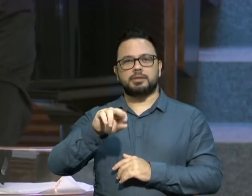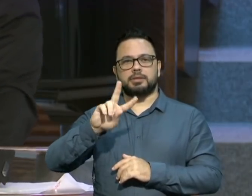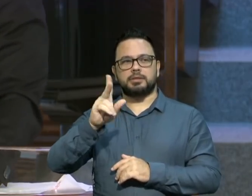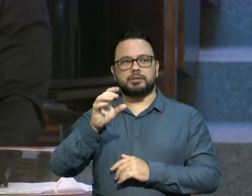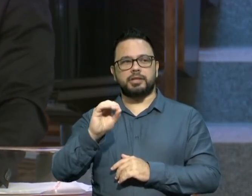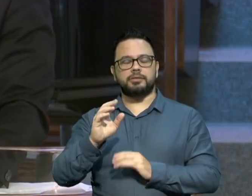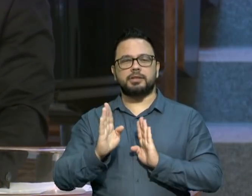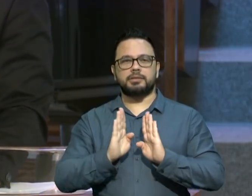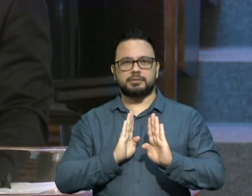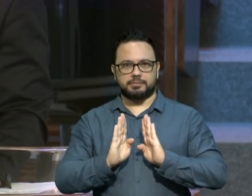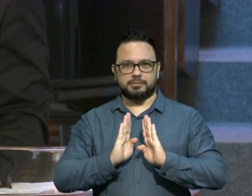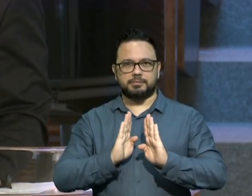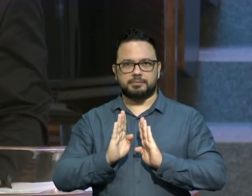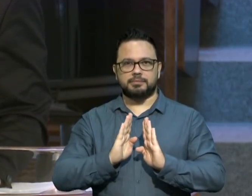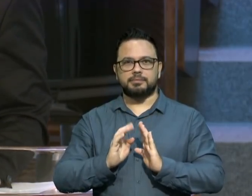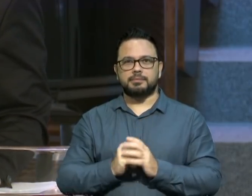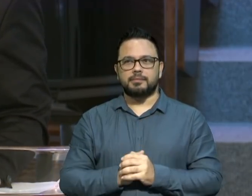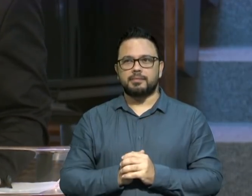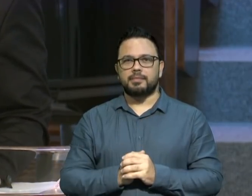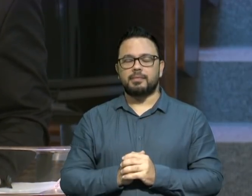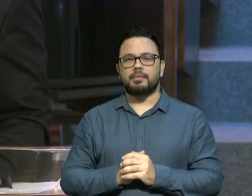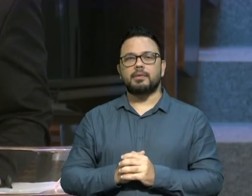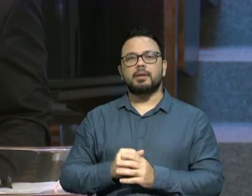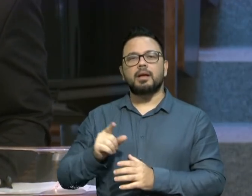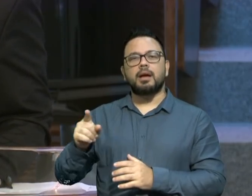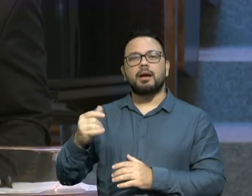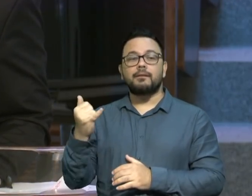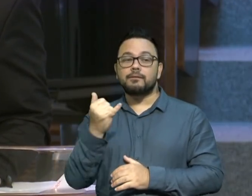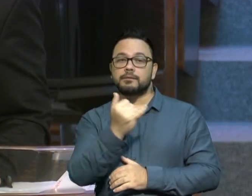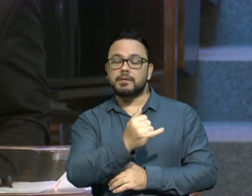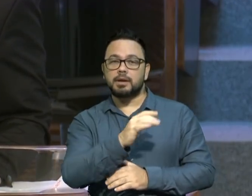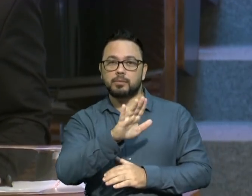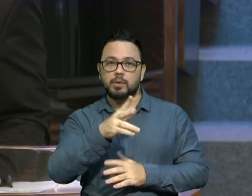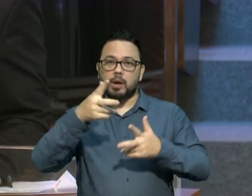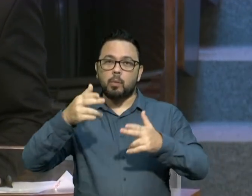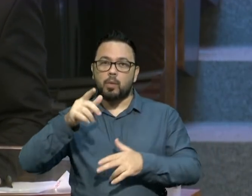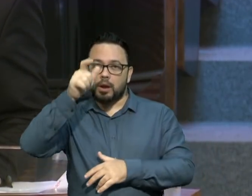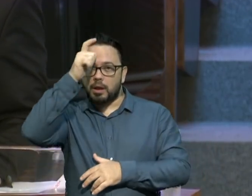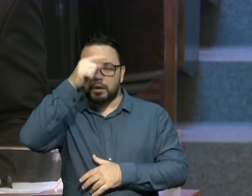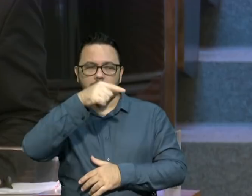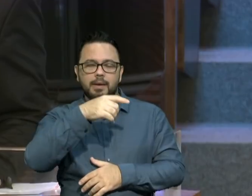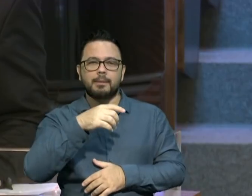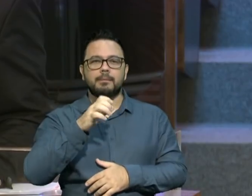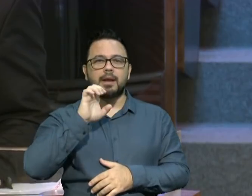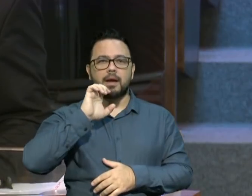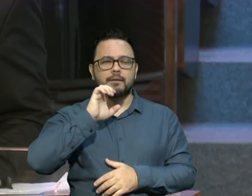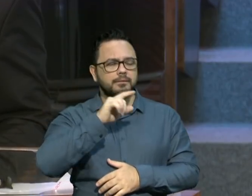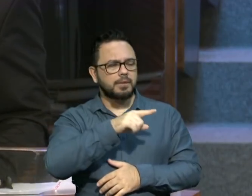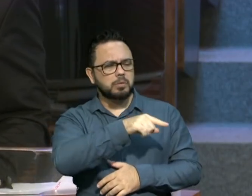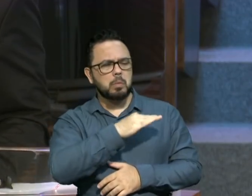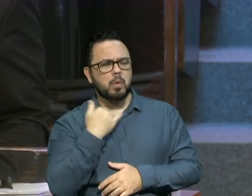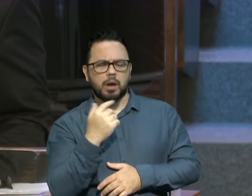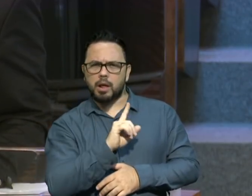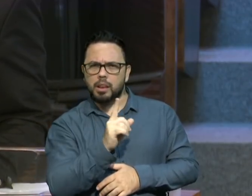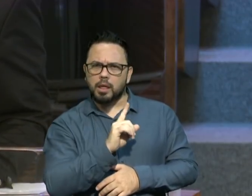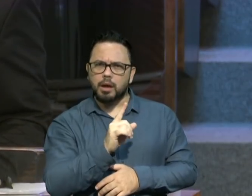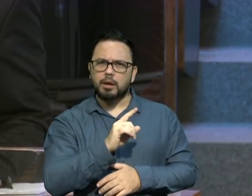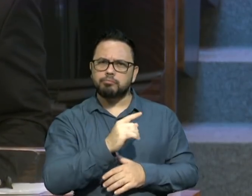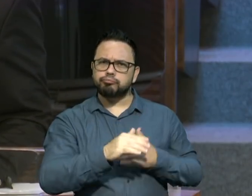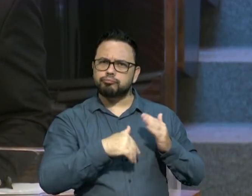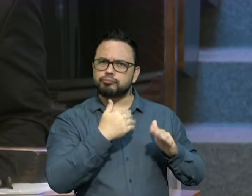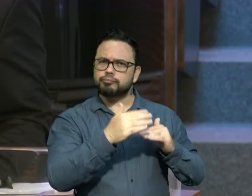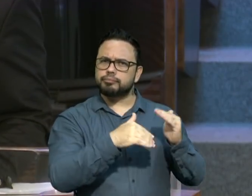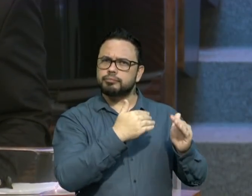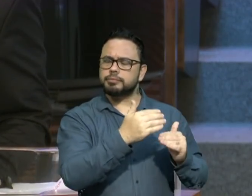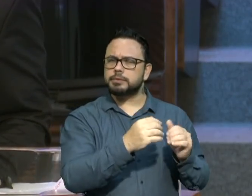imortalidade da Alma começou com Satanás dizendo Paiva não morrerás foi desenvolvido ao longo do de todos os séculos